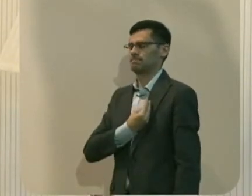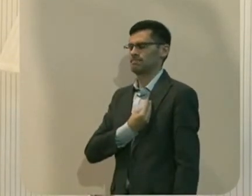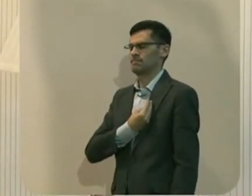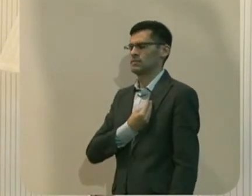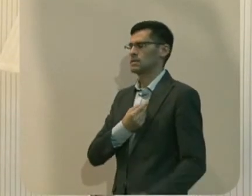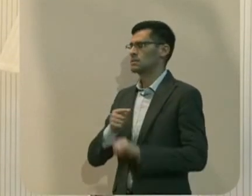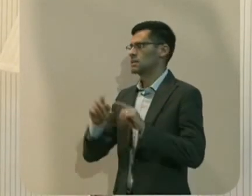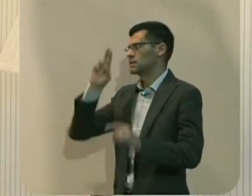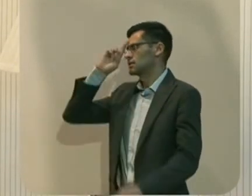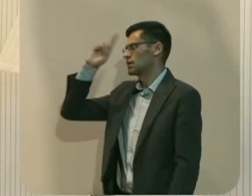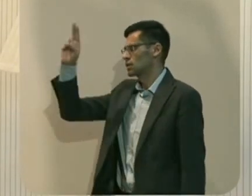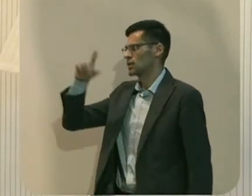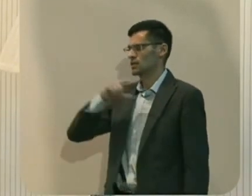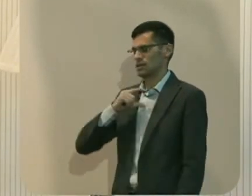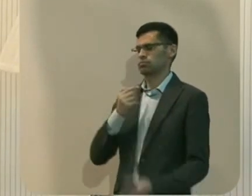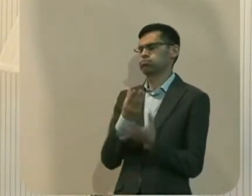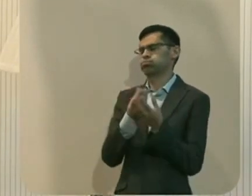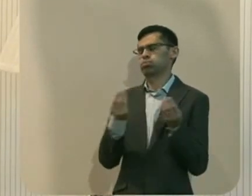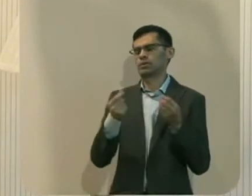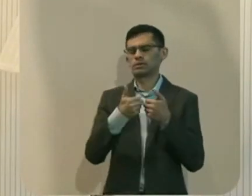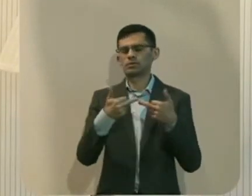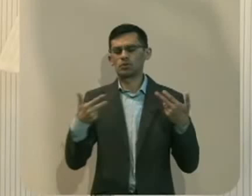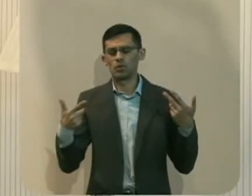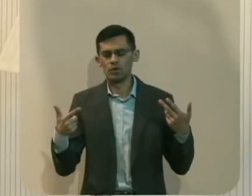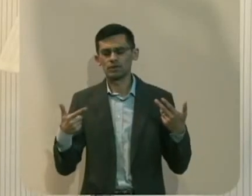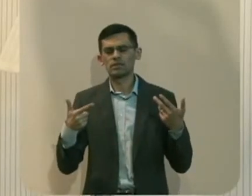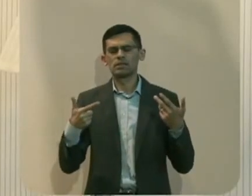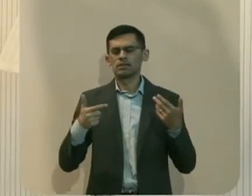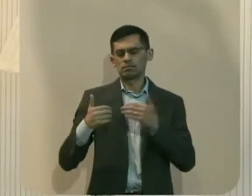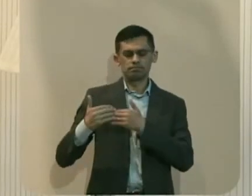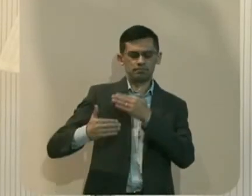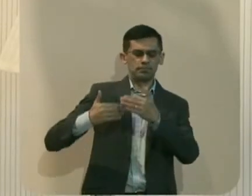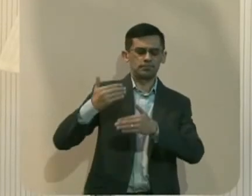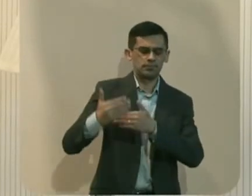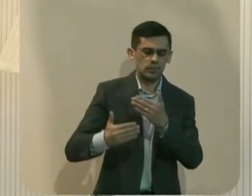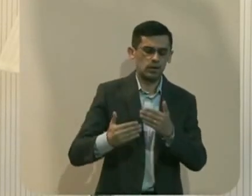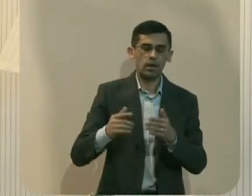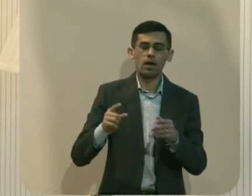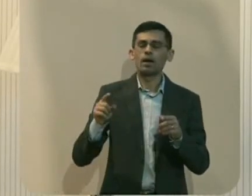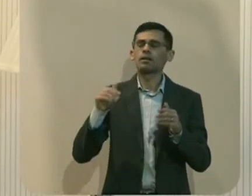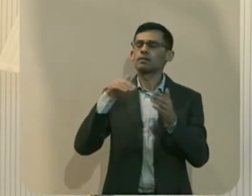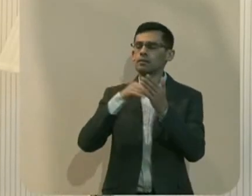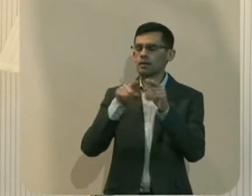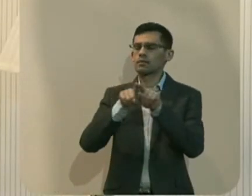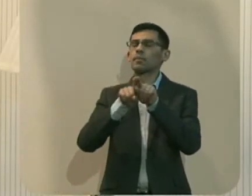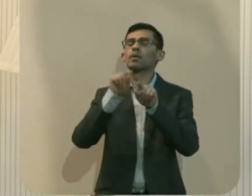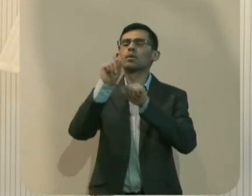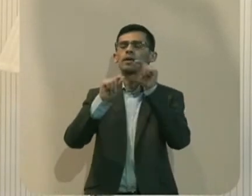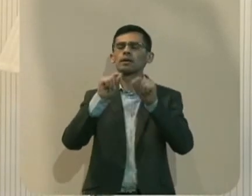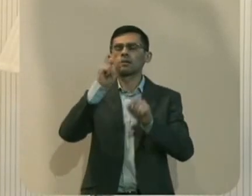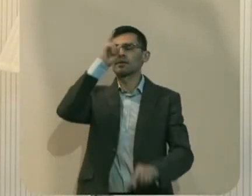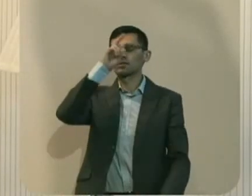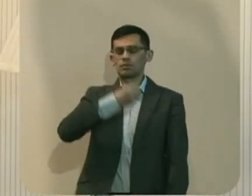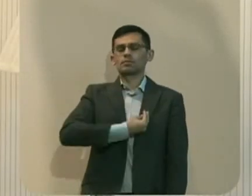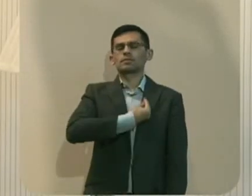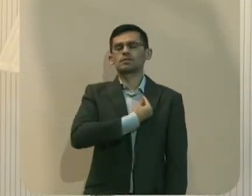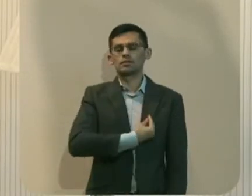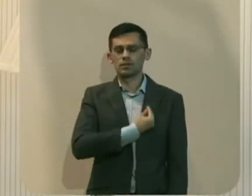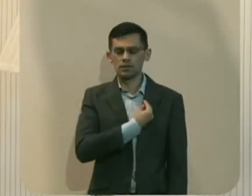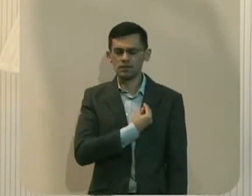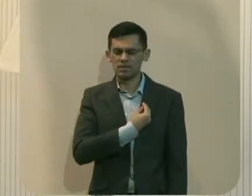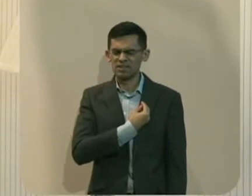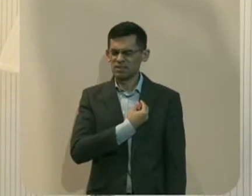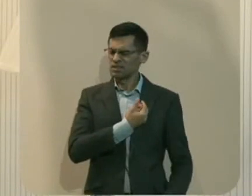E Senhor, tem tanta coisa no meio desse processo, até da própria história de vida,